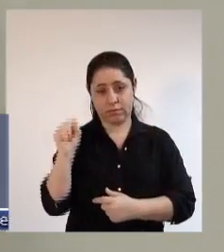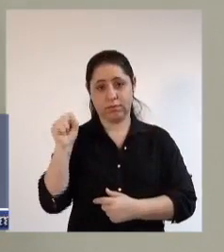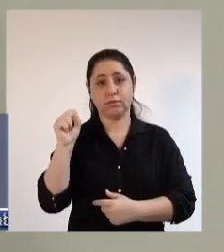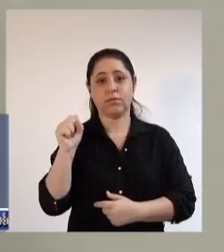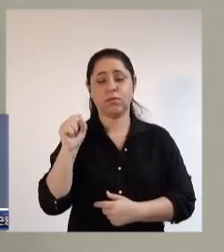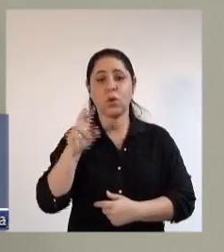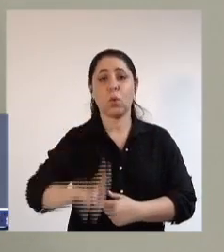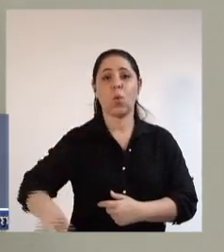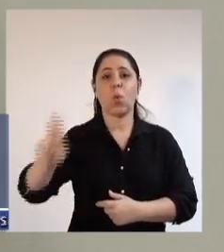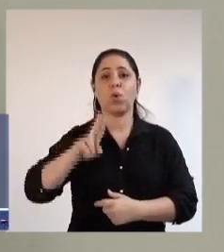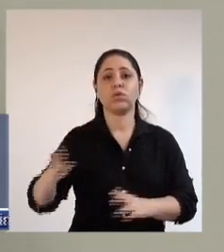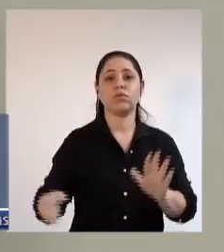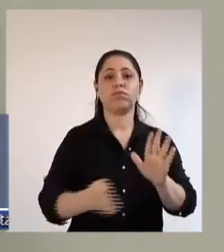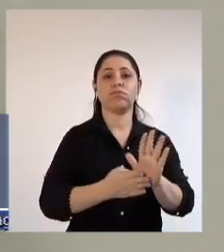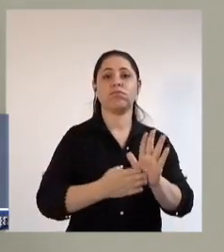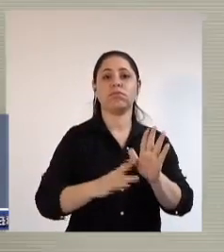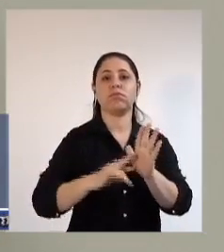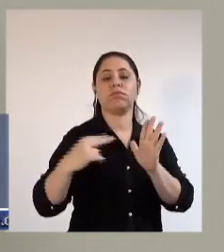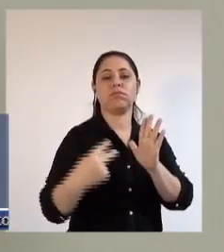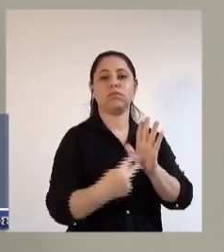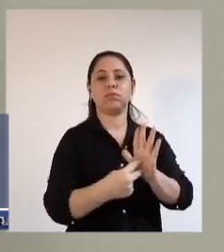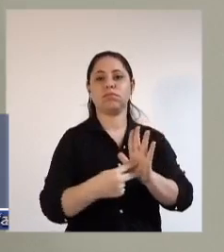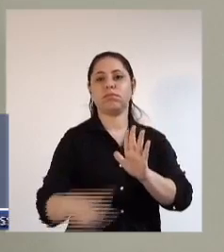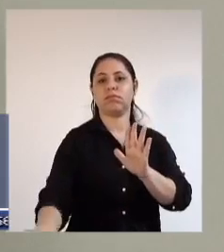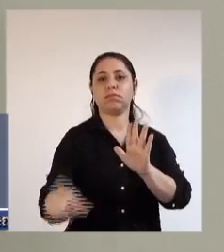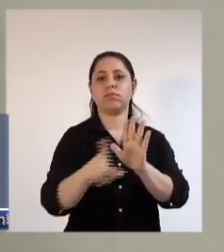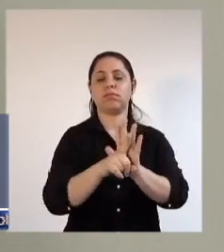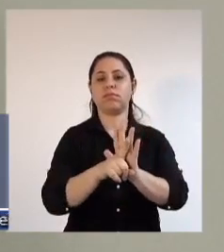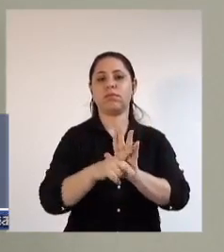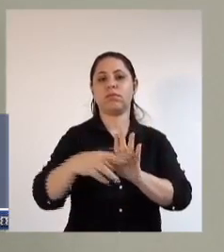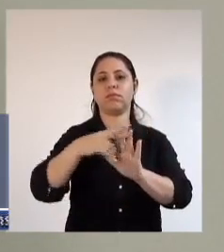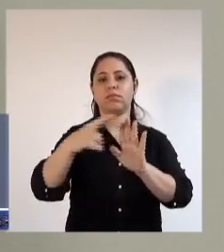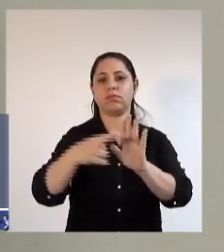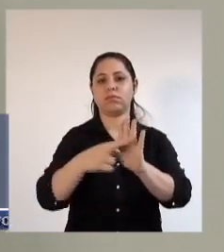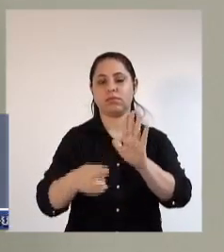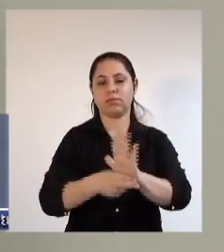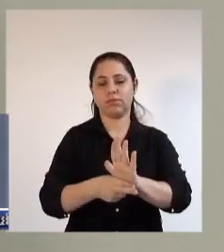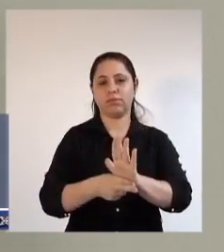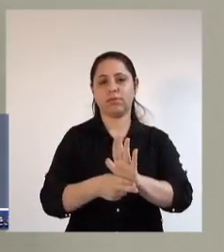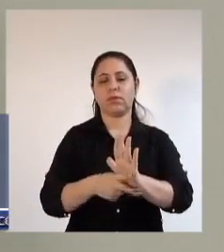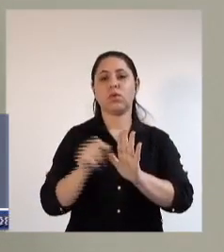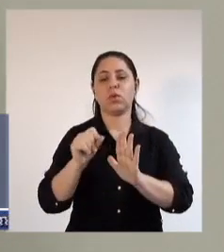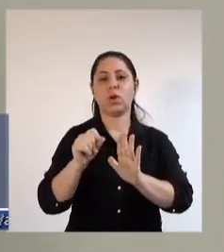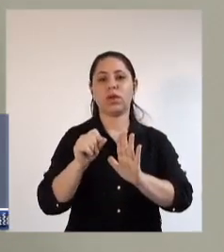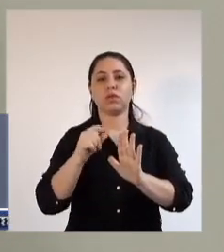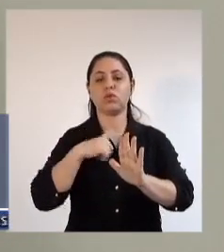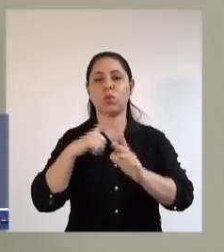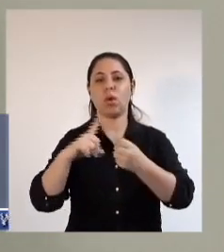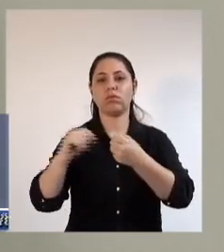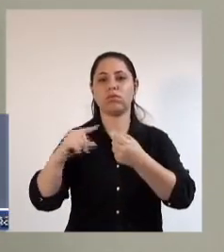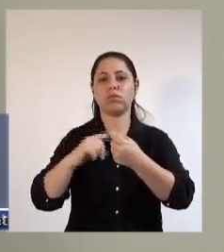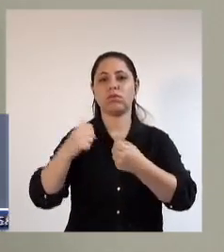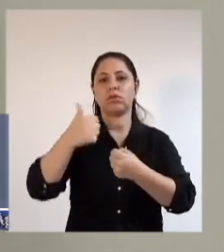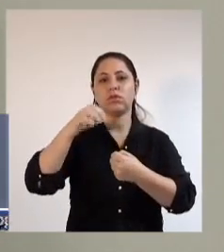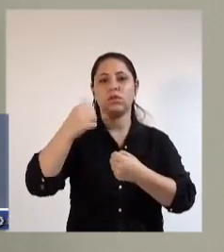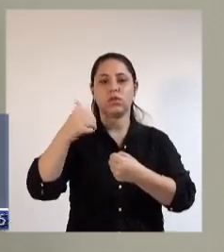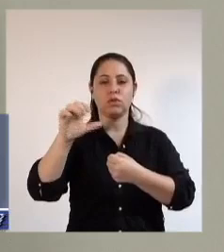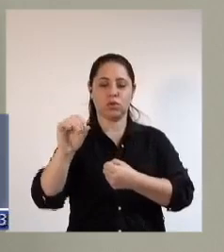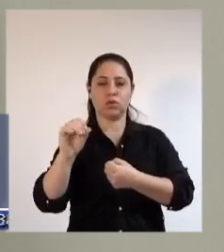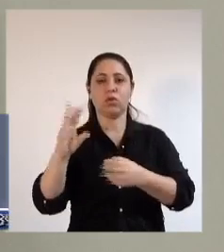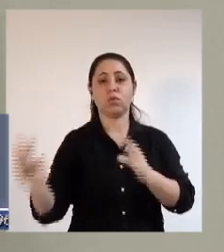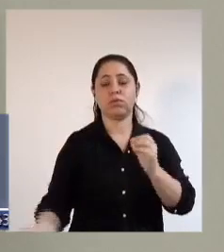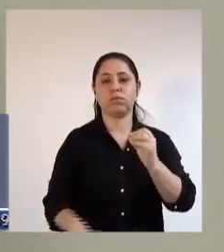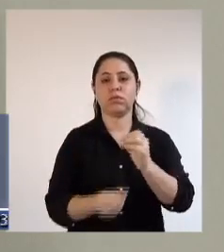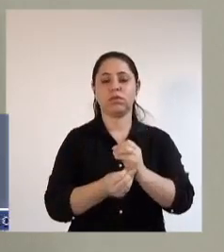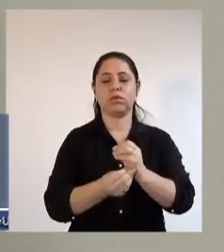no uso das suas atribuições legais regimentais e considerando o que dispõe o artigo 101 do anexo da